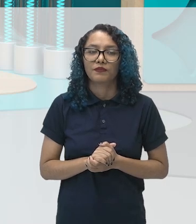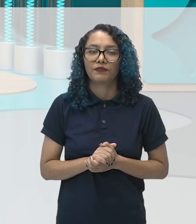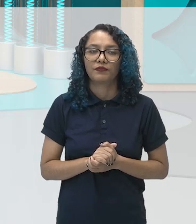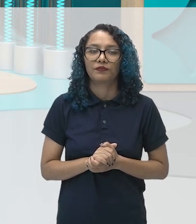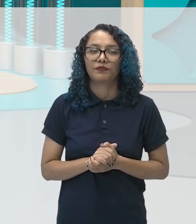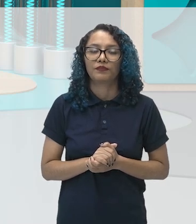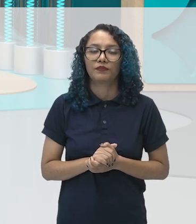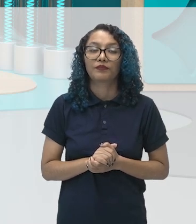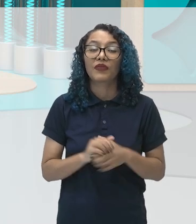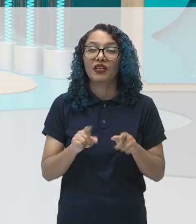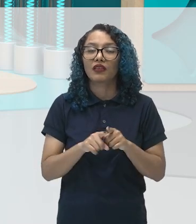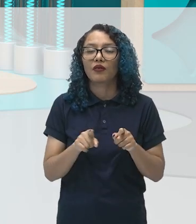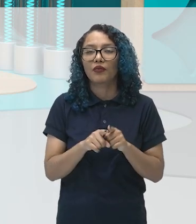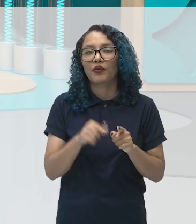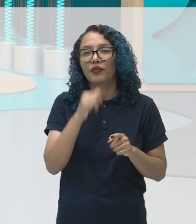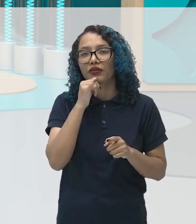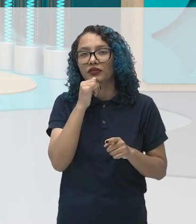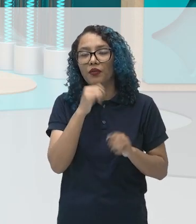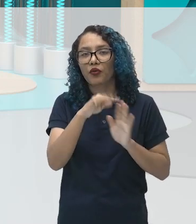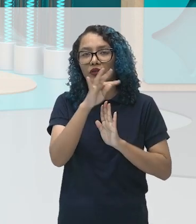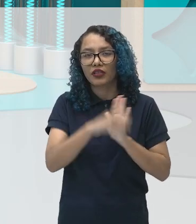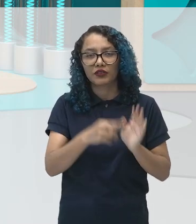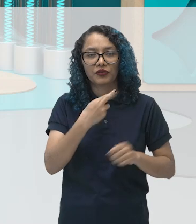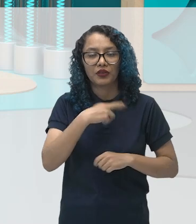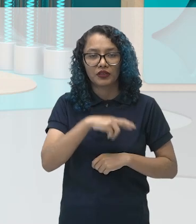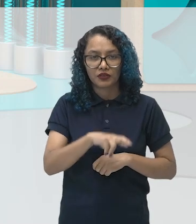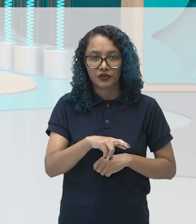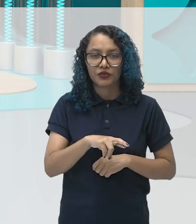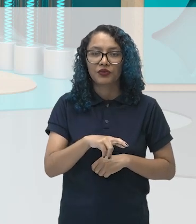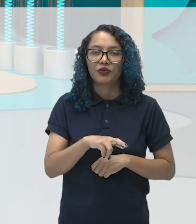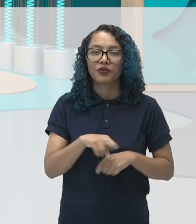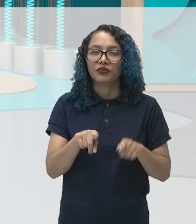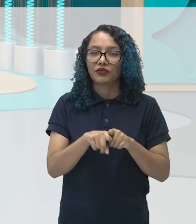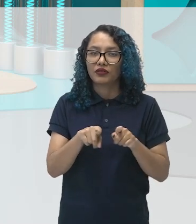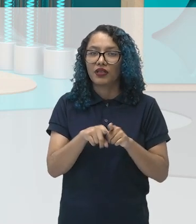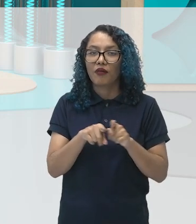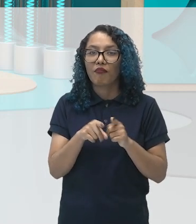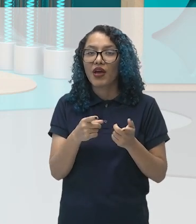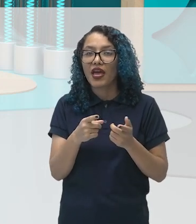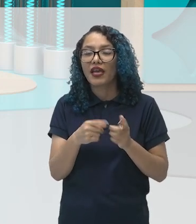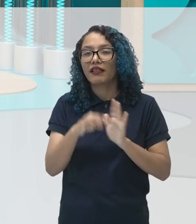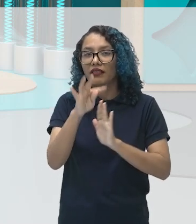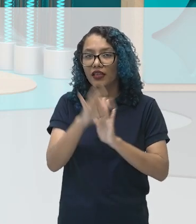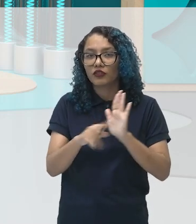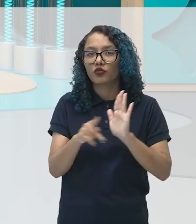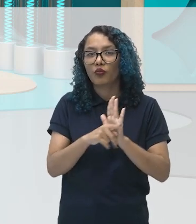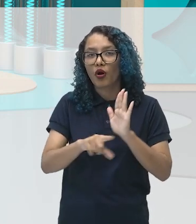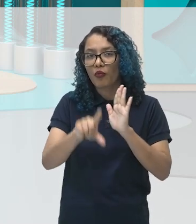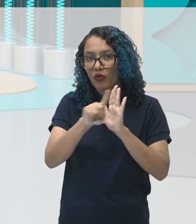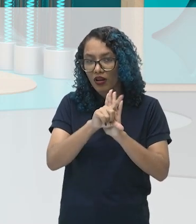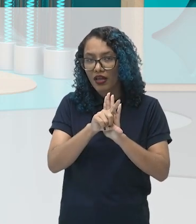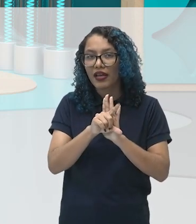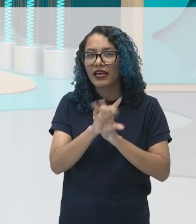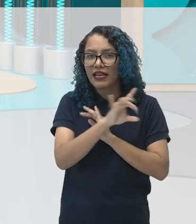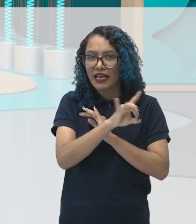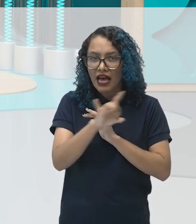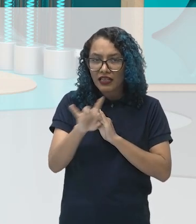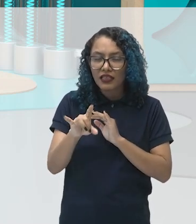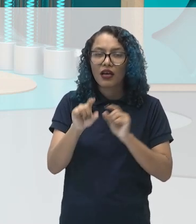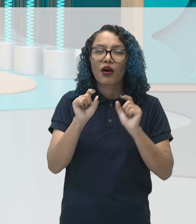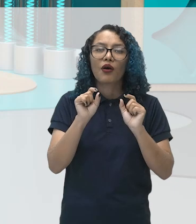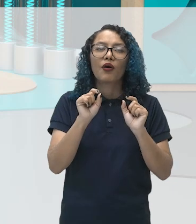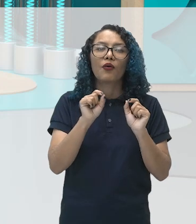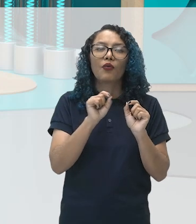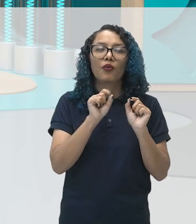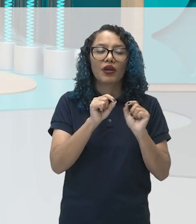os textos religiosos, os textos legais, que são os textos das leis e assim por diante. Cada um tem ali